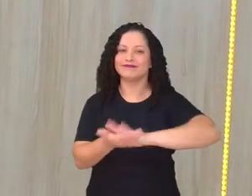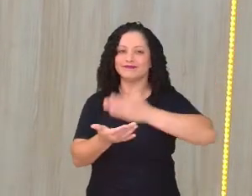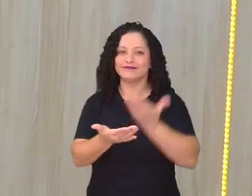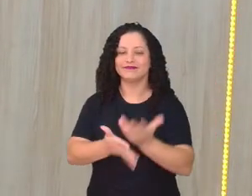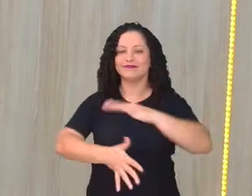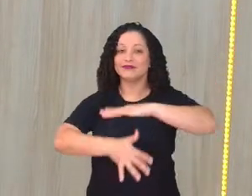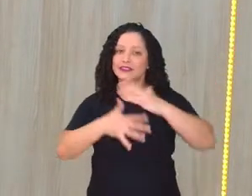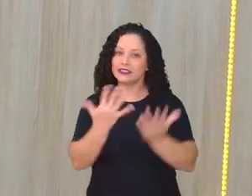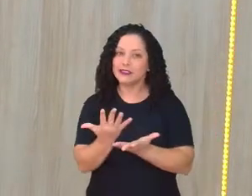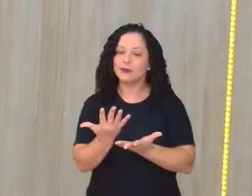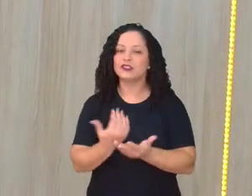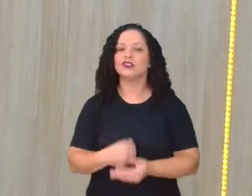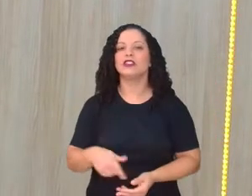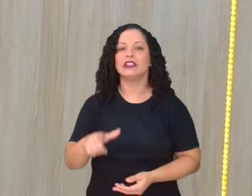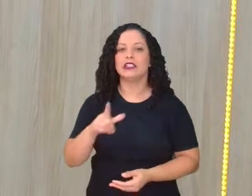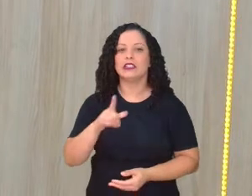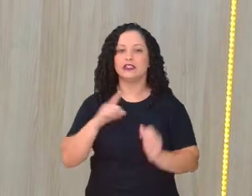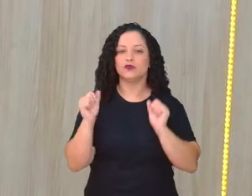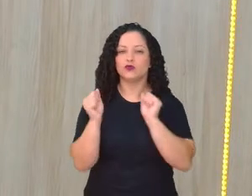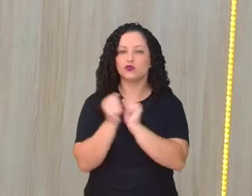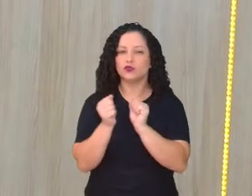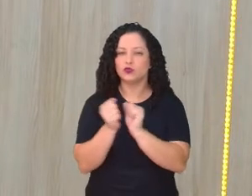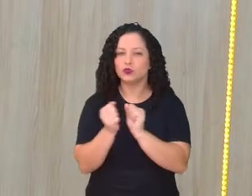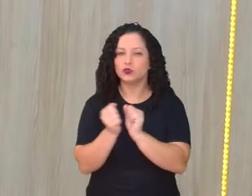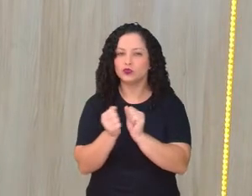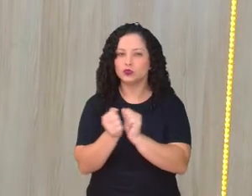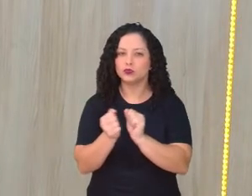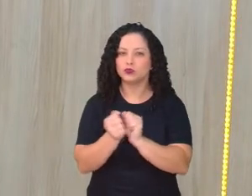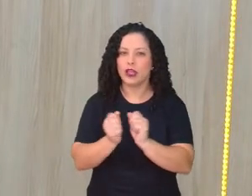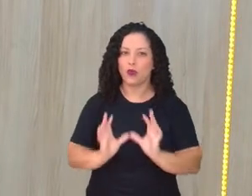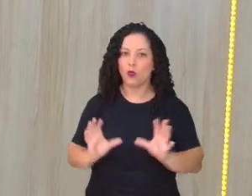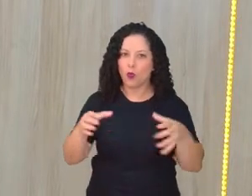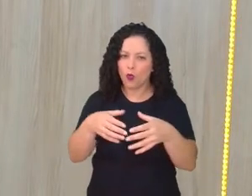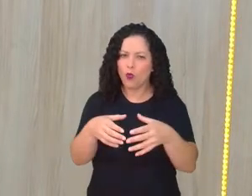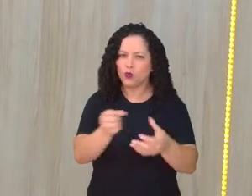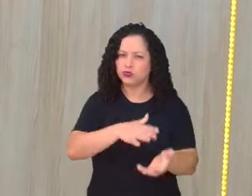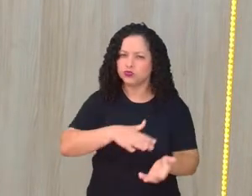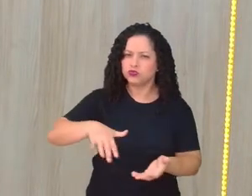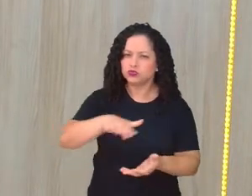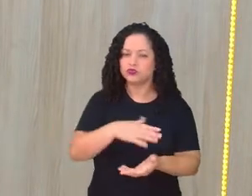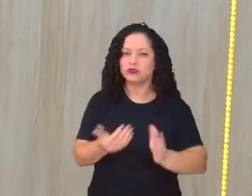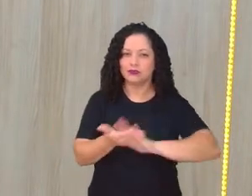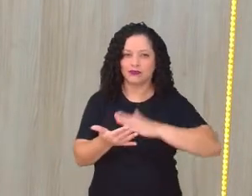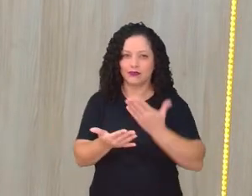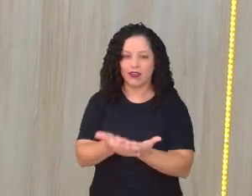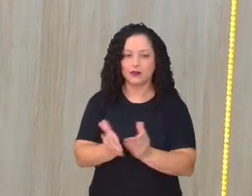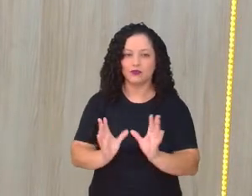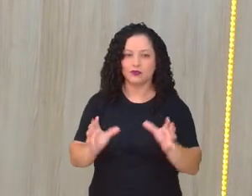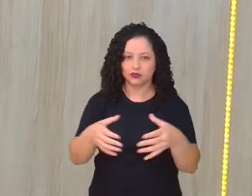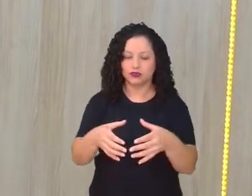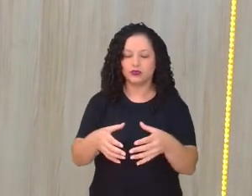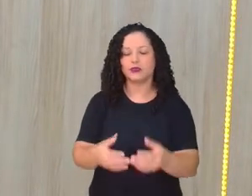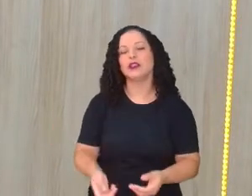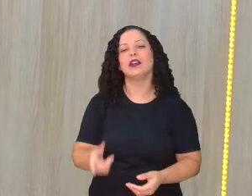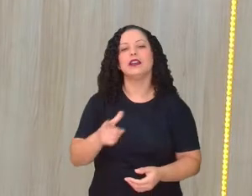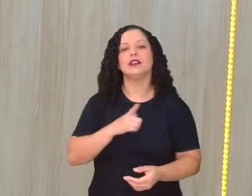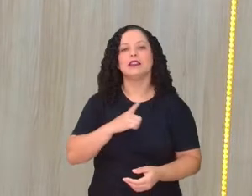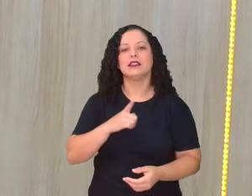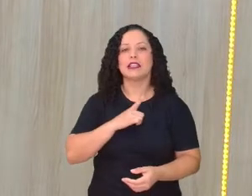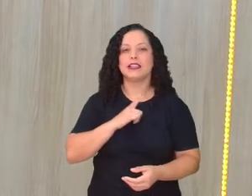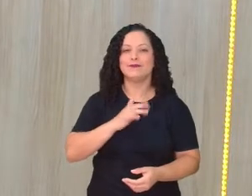de Libras, que junto com a turma toda aí de intérprete de Libras, o